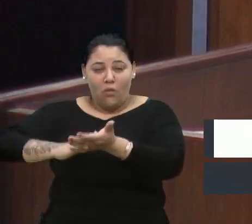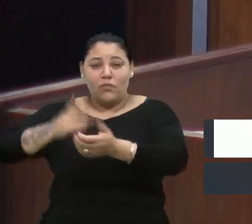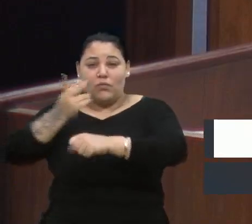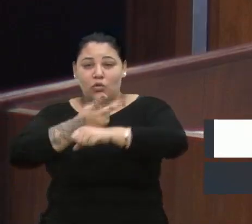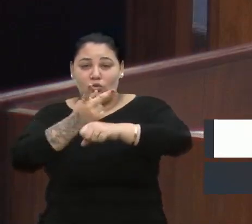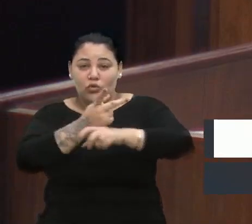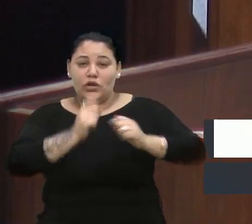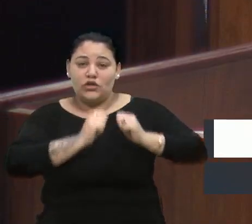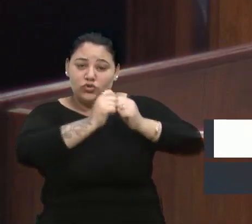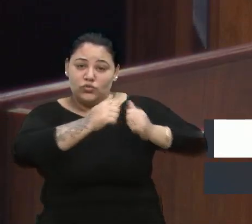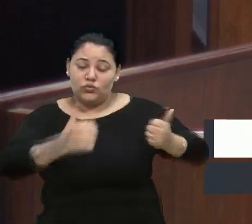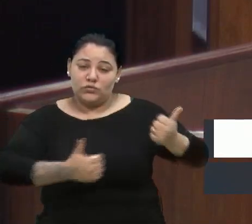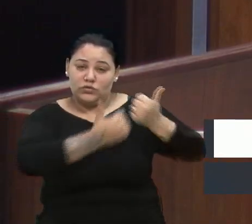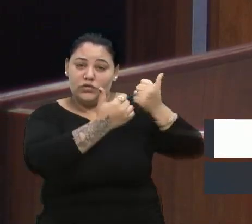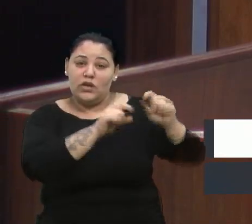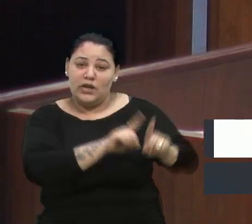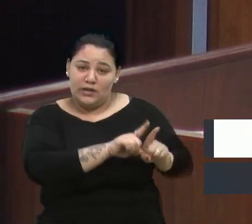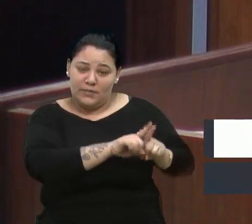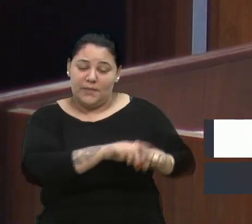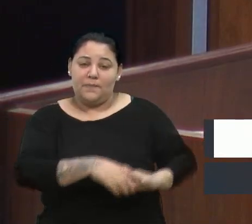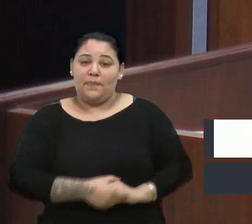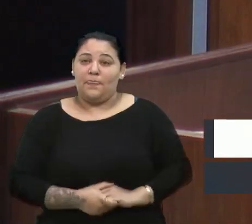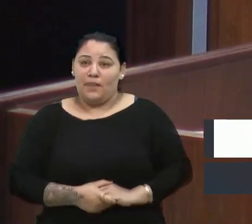juntamente da minha assessoria.